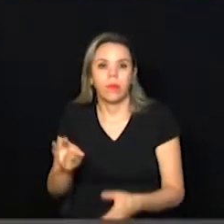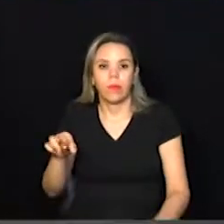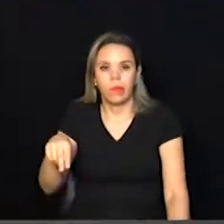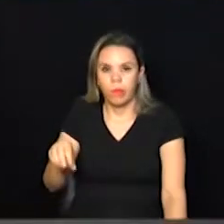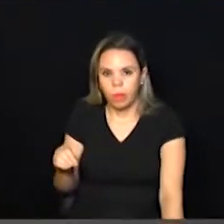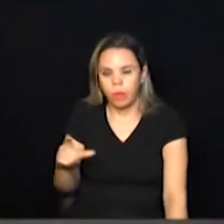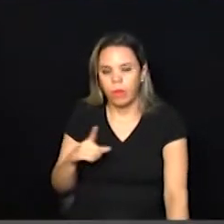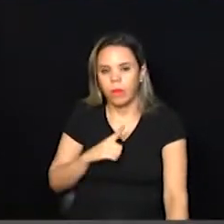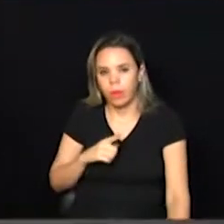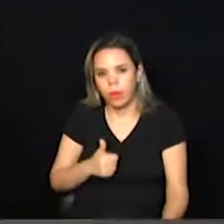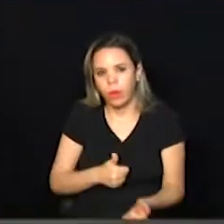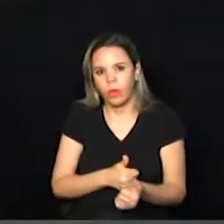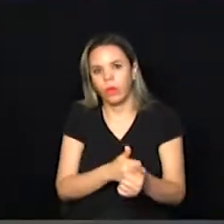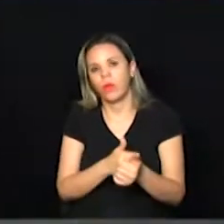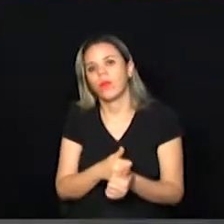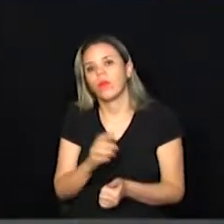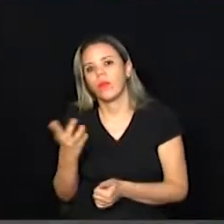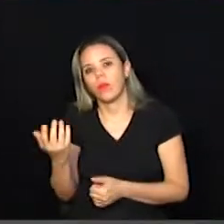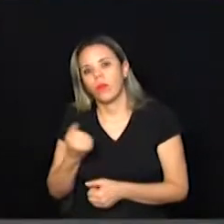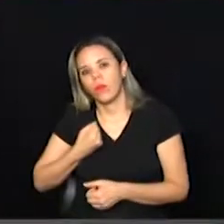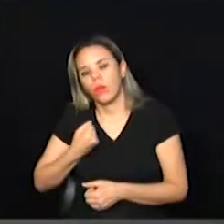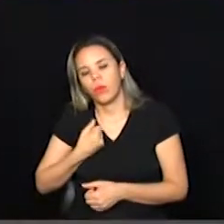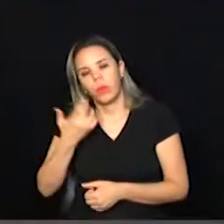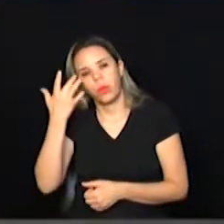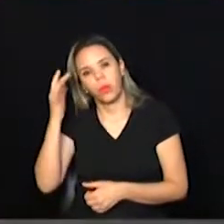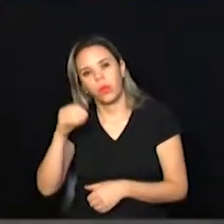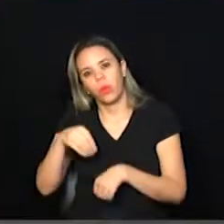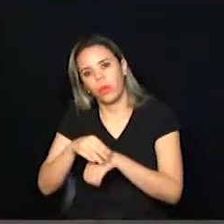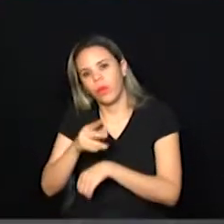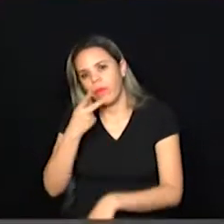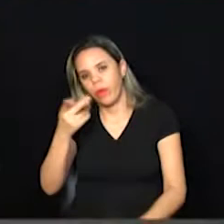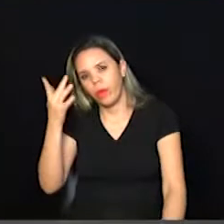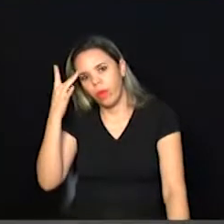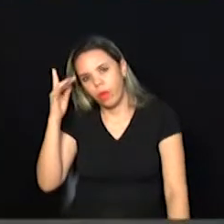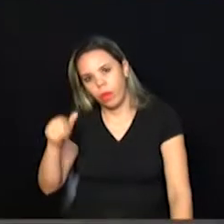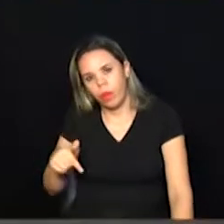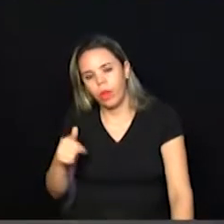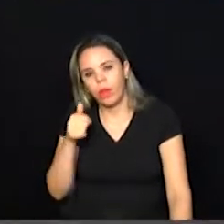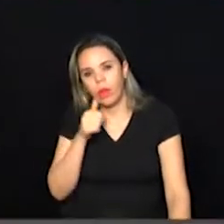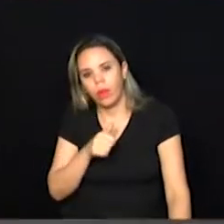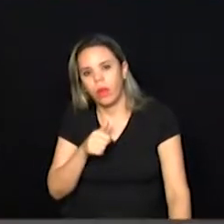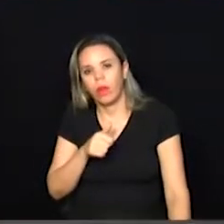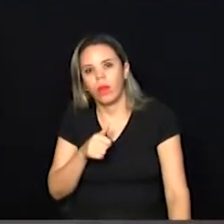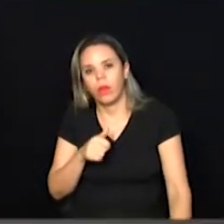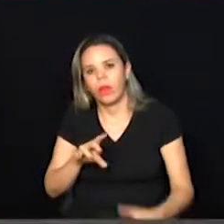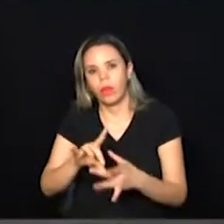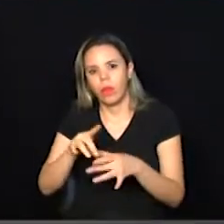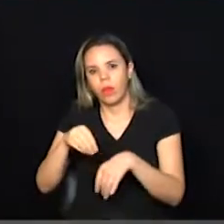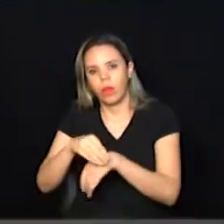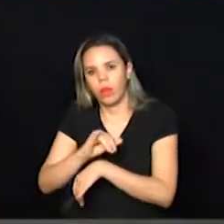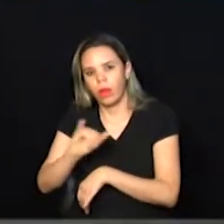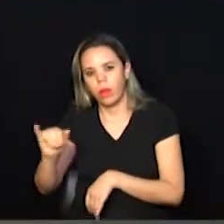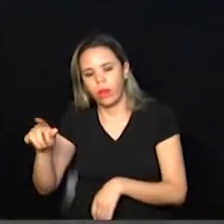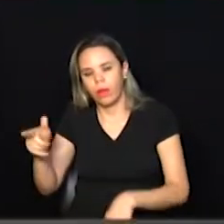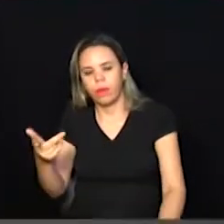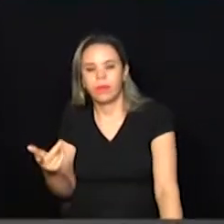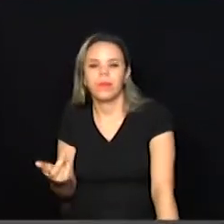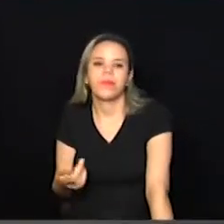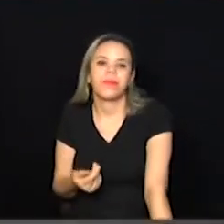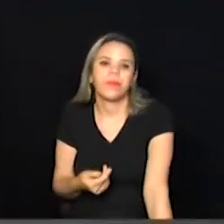temos acompanhado é que os números eu não tenho como passar, mas eu acho que a comandante Lourdes pode passar isso com